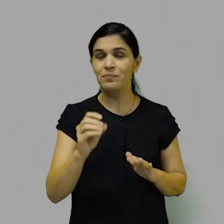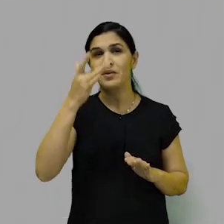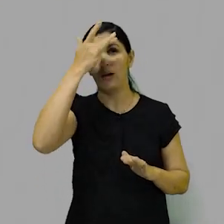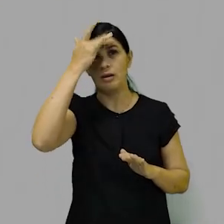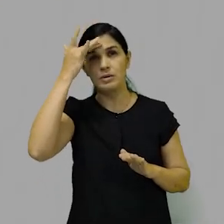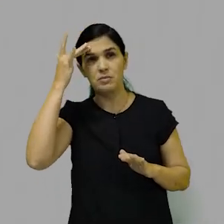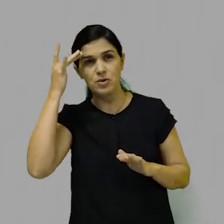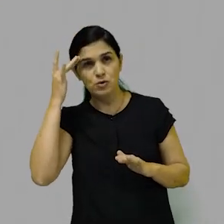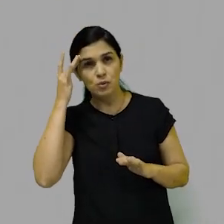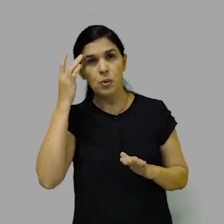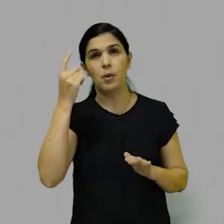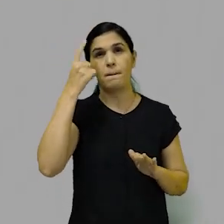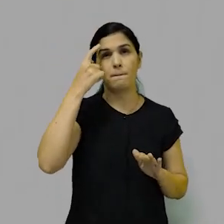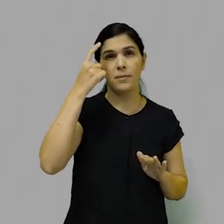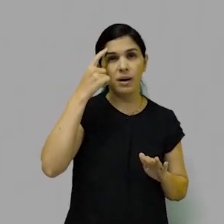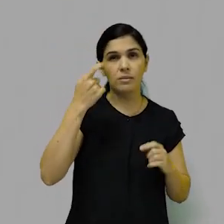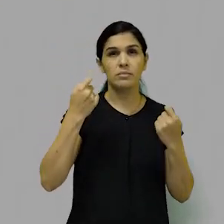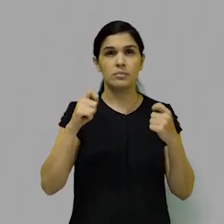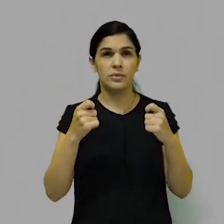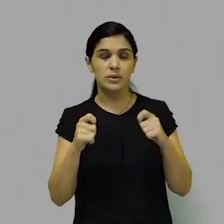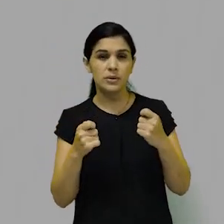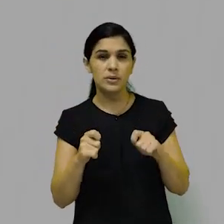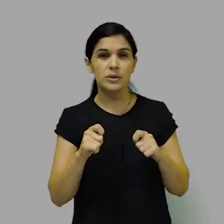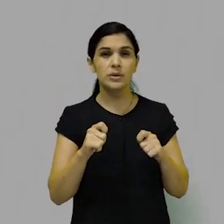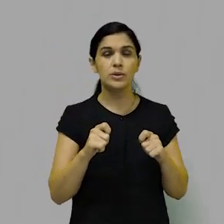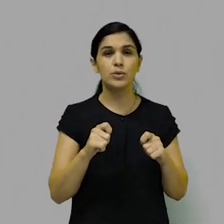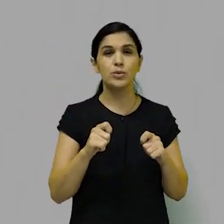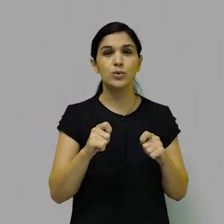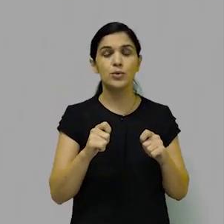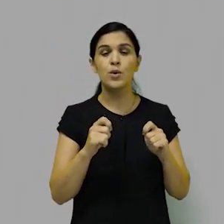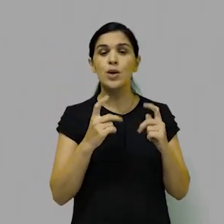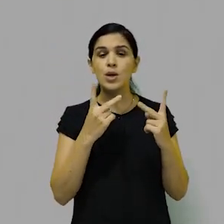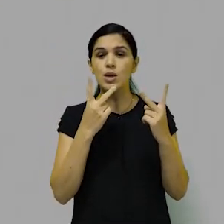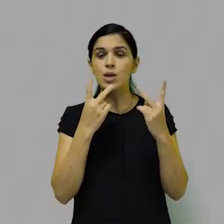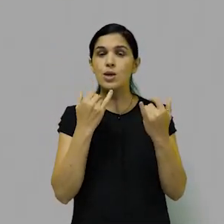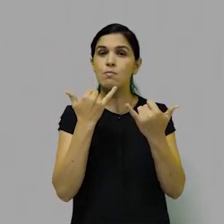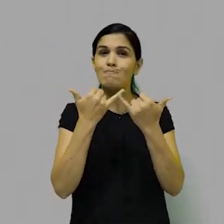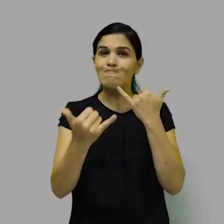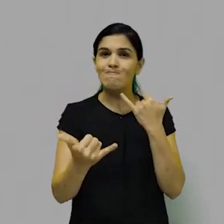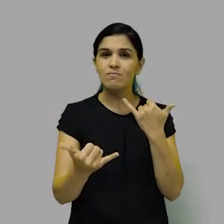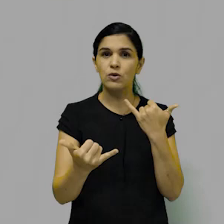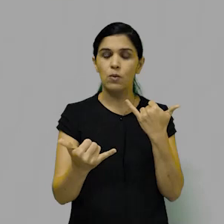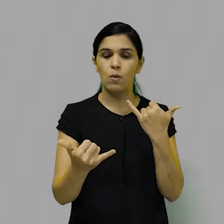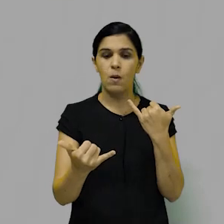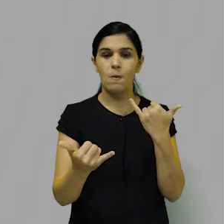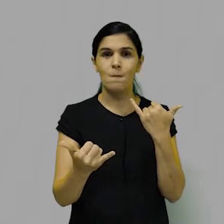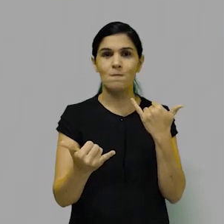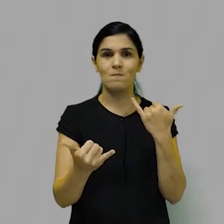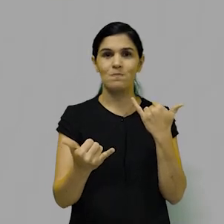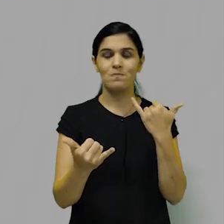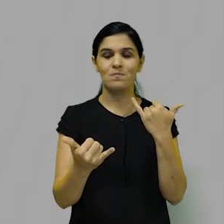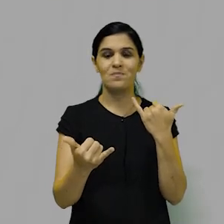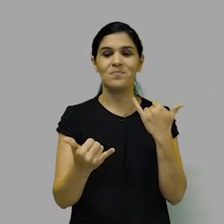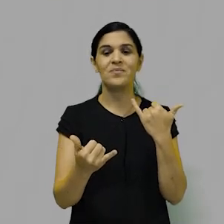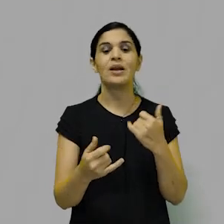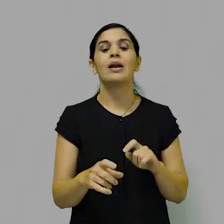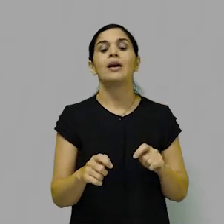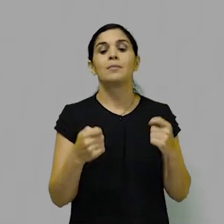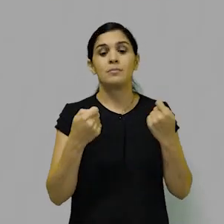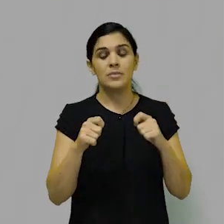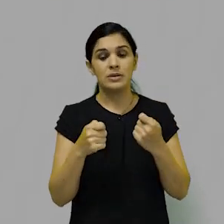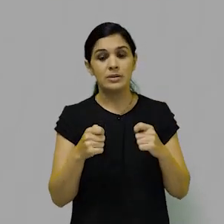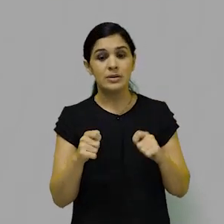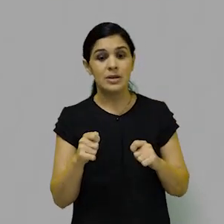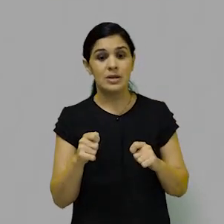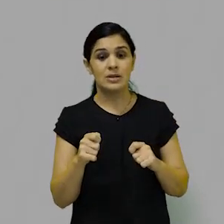ser imitado. E quando nós falamos de beleza, coloquei aqui em negrito a expressão estética. Percebam que eu não falo